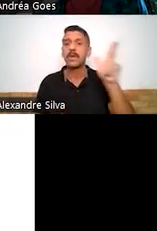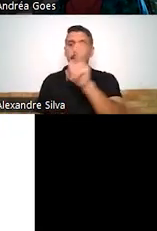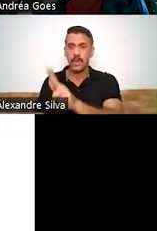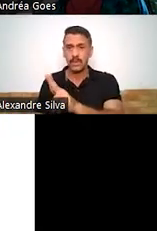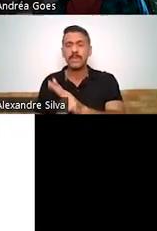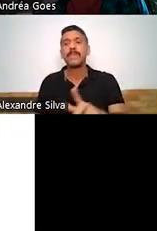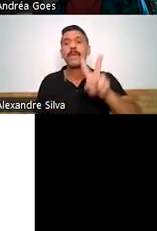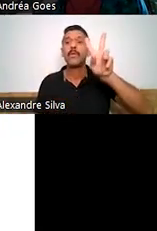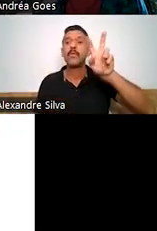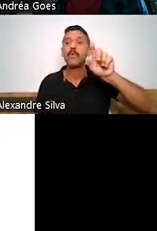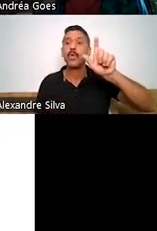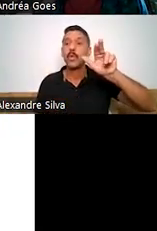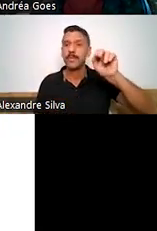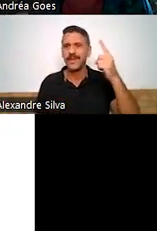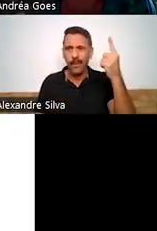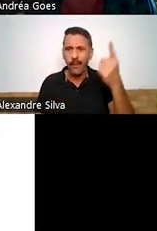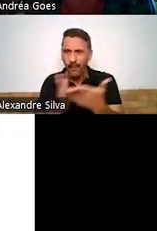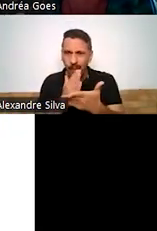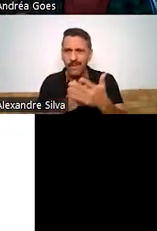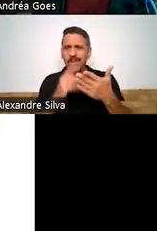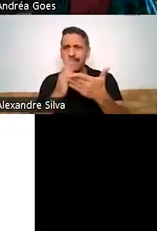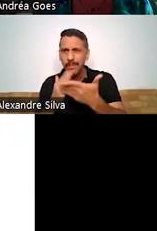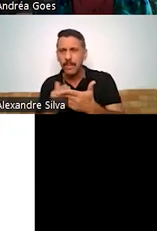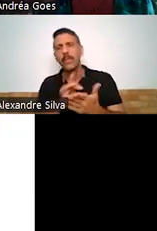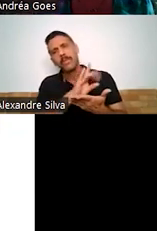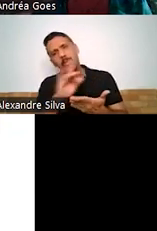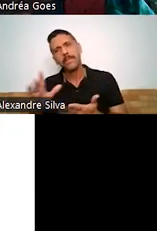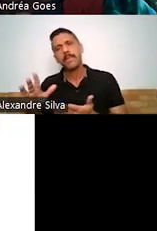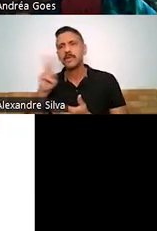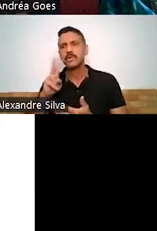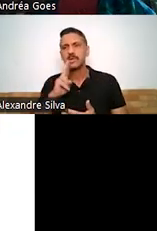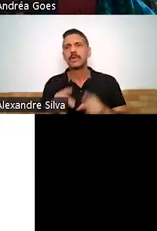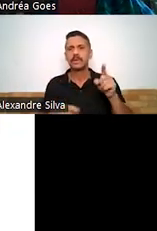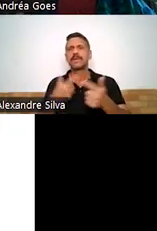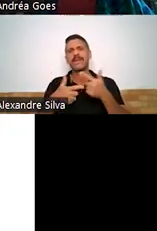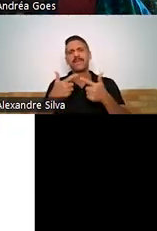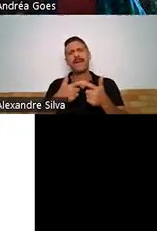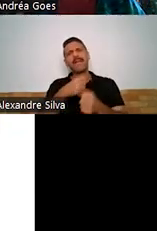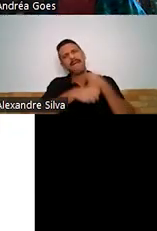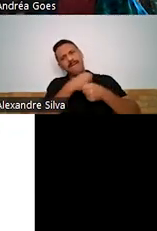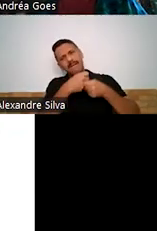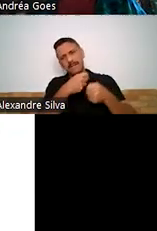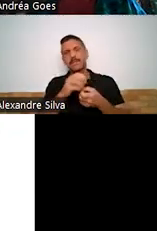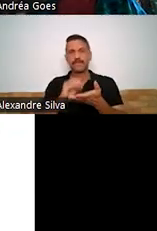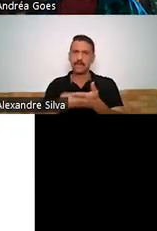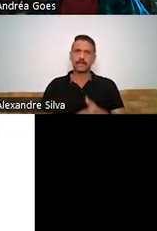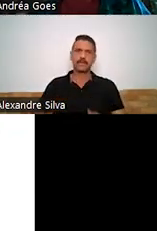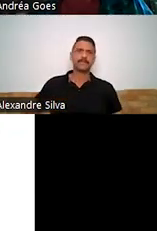volume, faz parte da saga. Mas, bom, esse é trabalho ainda para alguns anos, pode passar, por